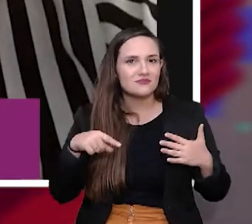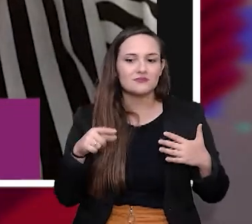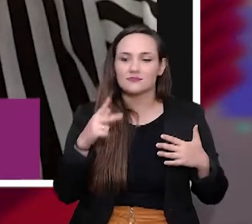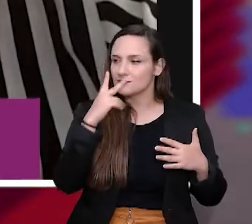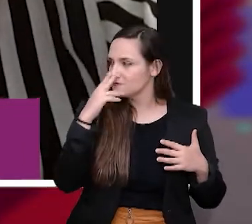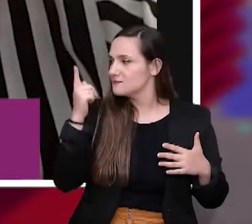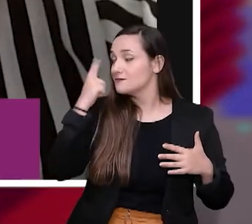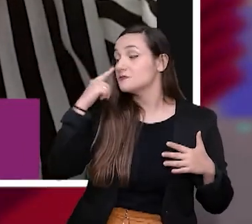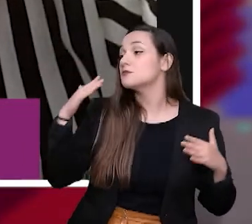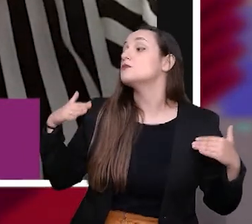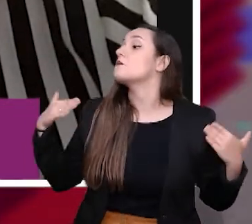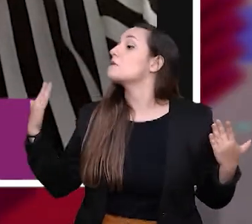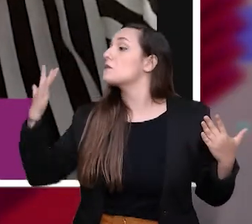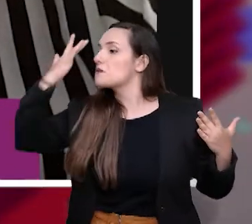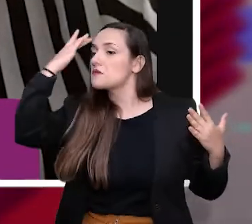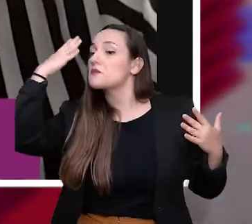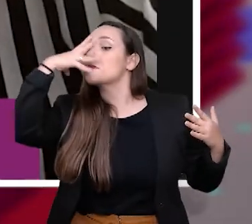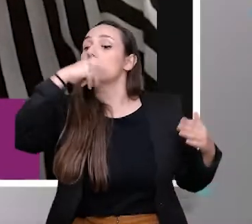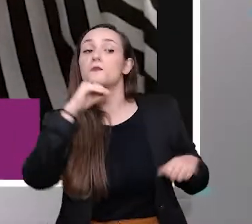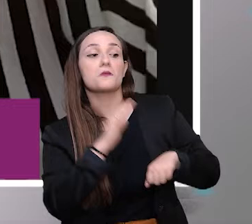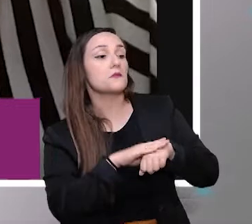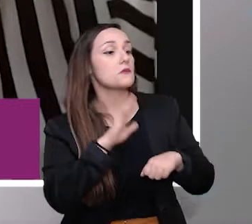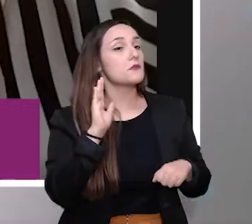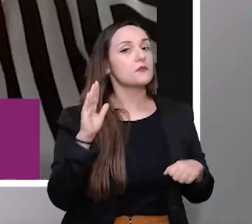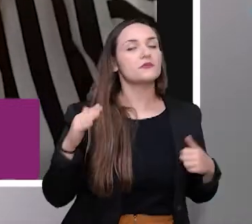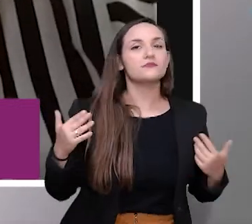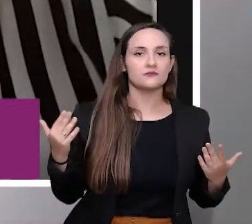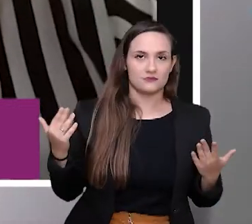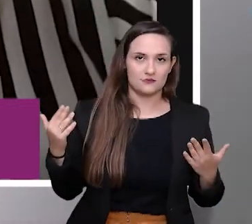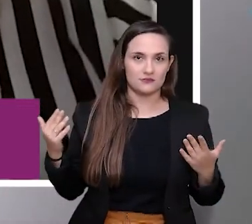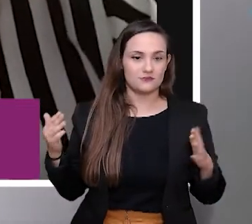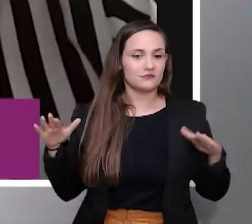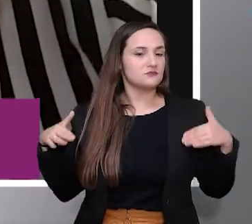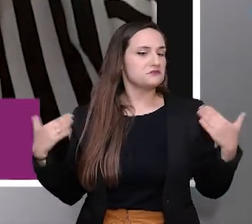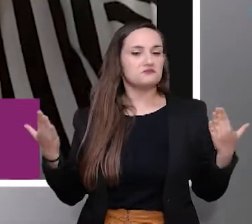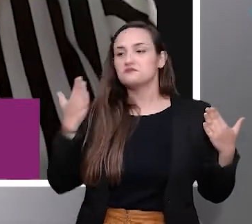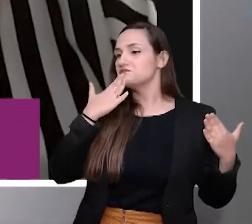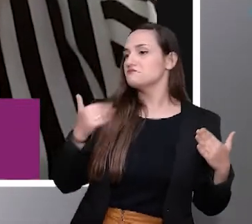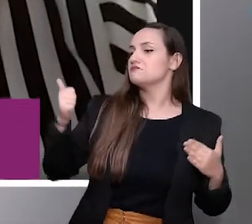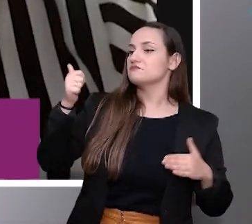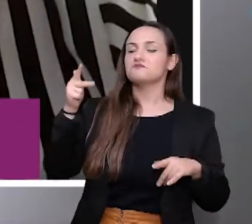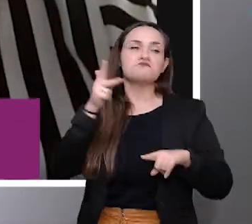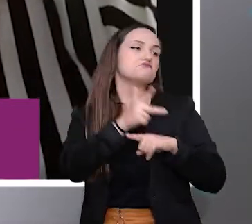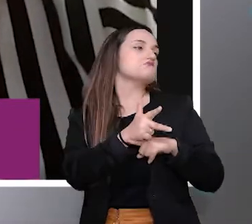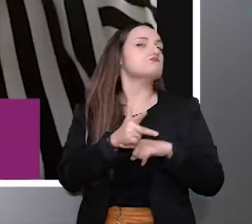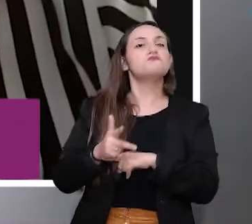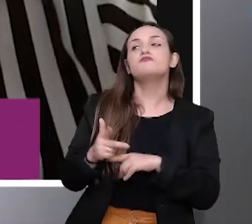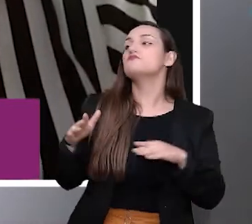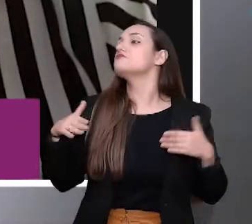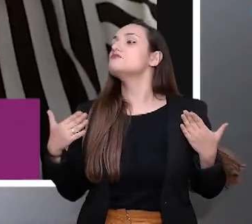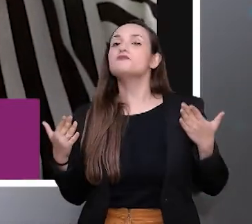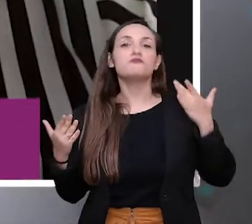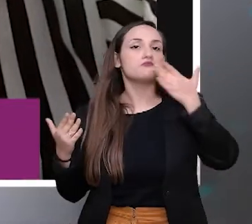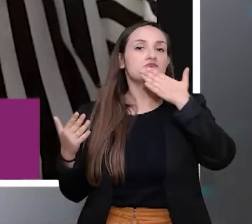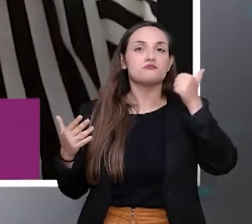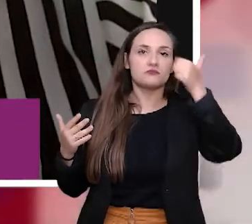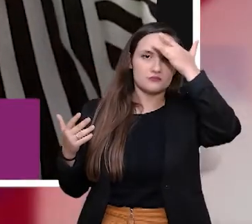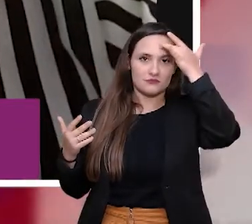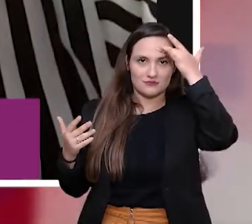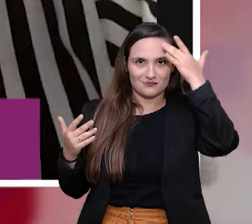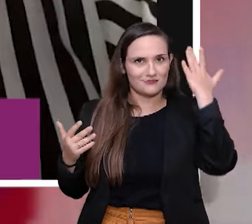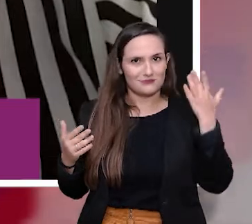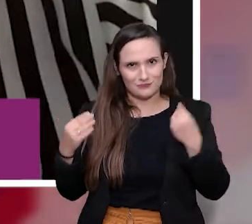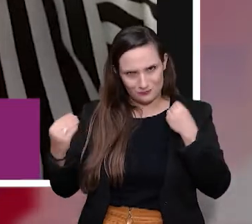bonito, quem se apresenta melhor nas fotografias, não tem né? mais Quem like. fala melhor nos vídeos, e os jovens